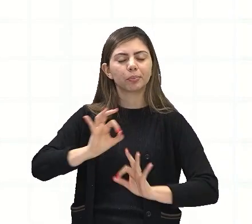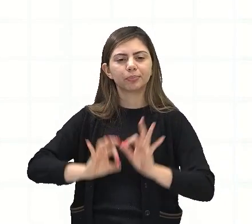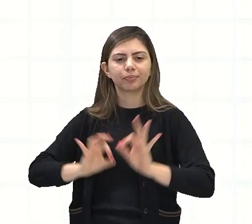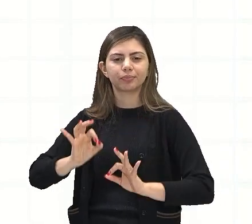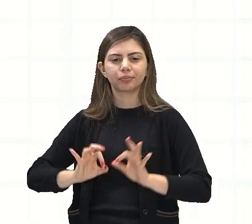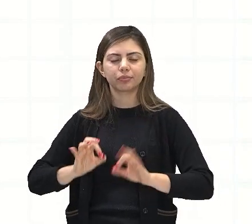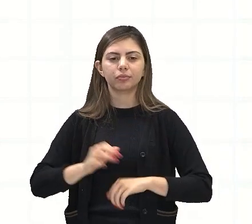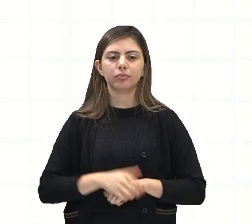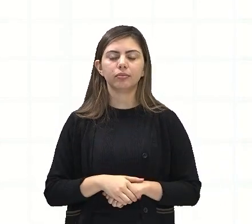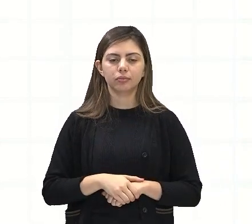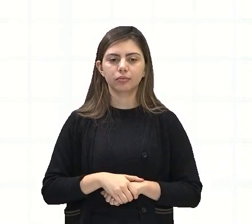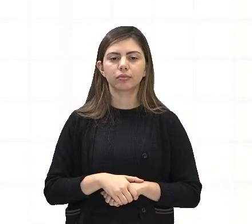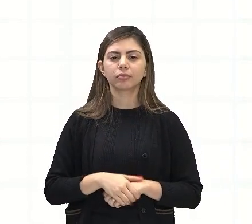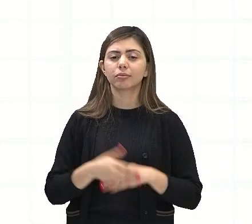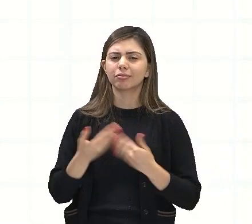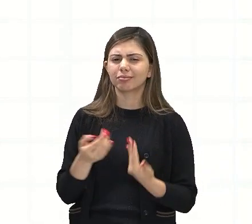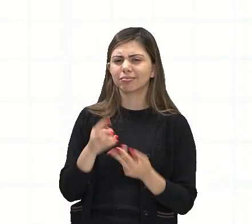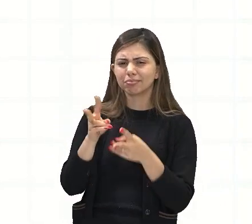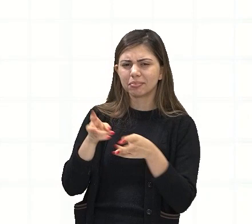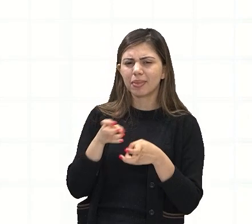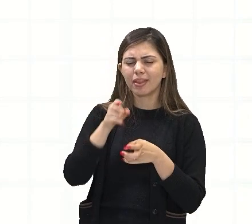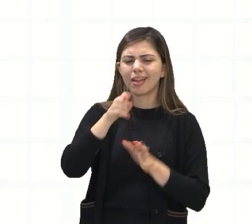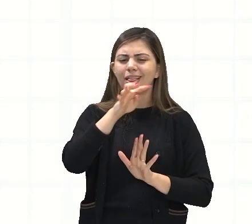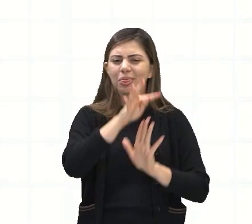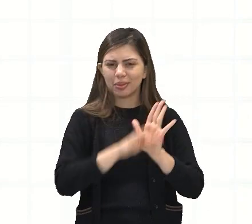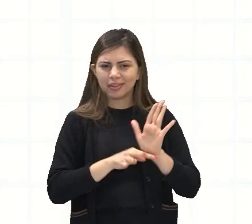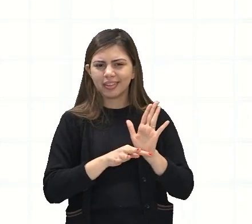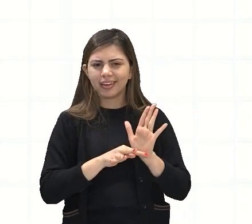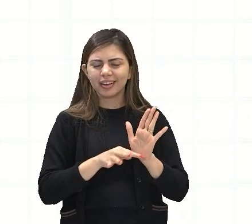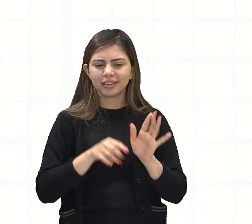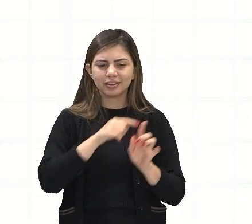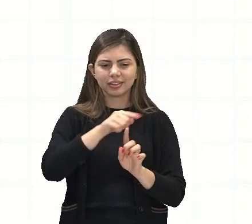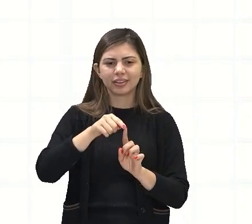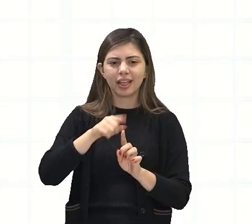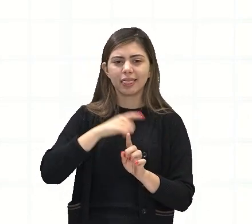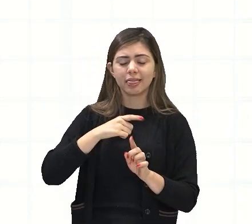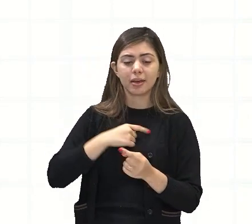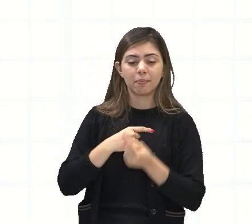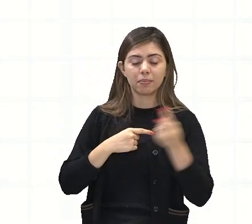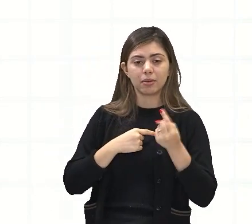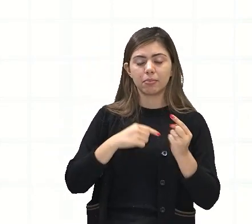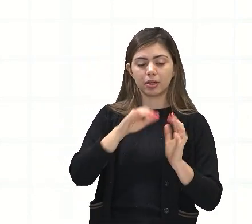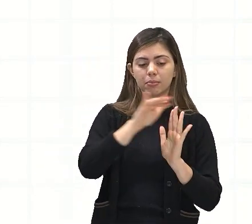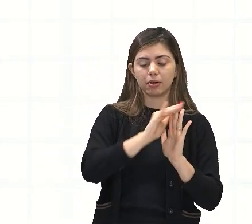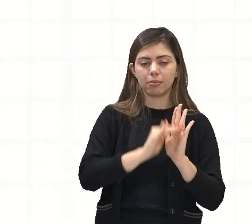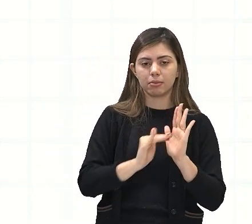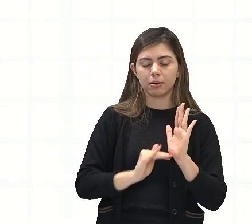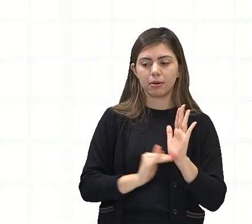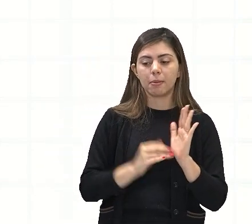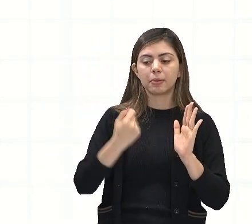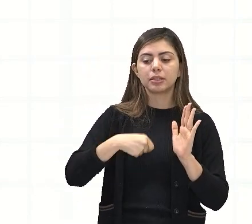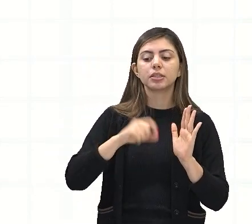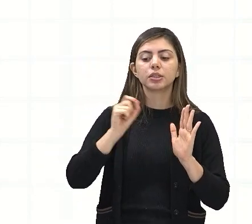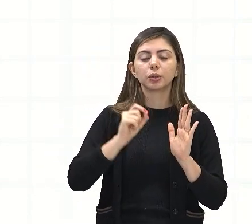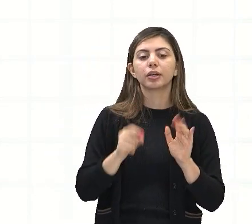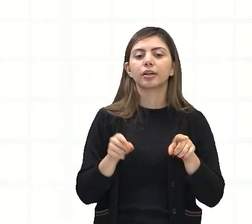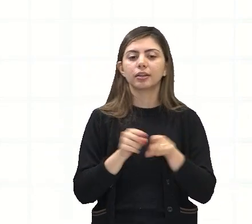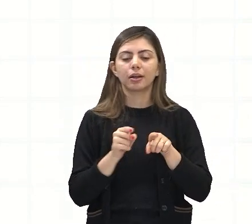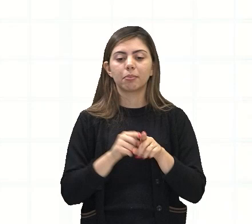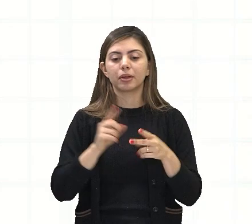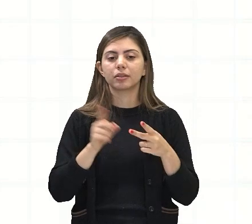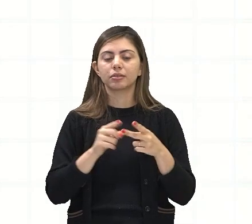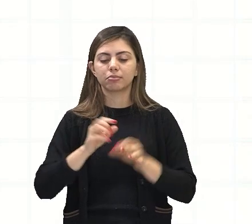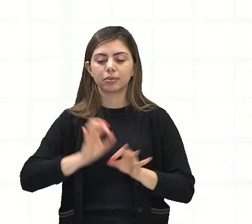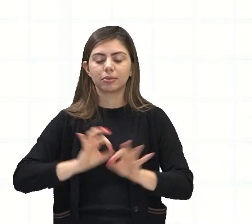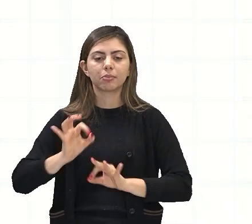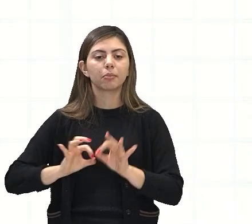observou? Essa tipologia textual tem 2 partes. A primeira, que são os ingredientes, e a segunda, que é o modo de preparo.